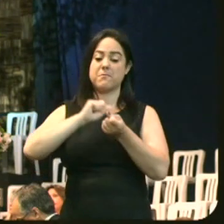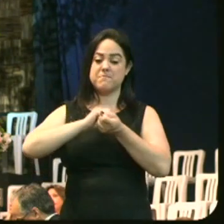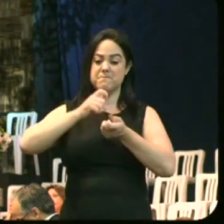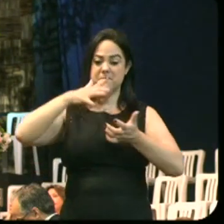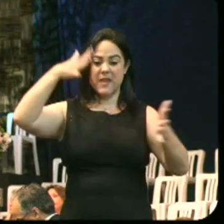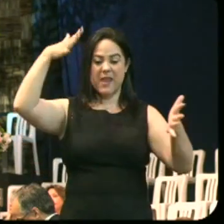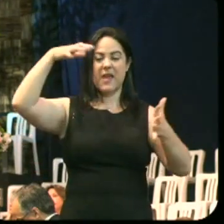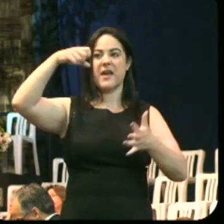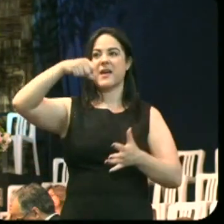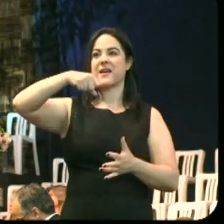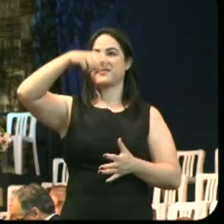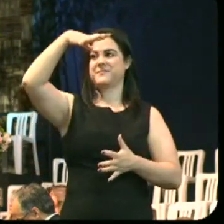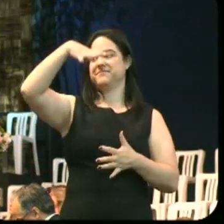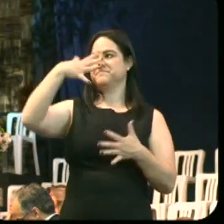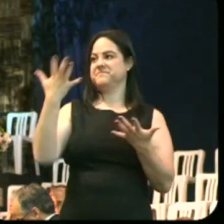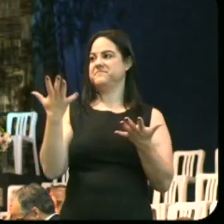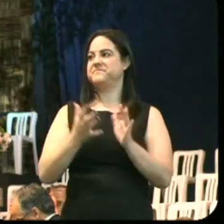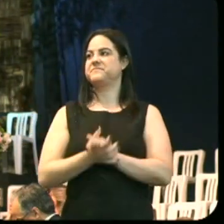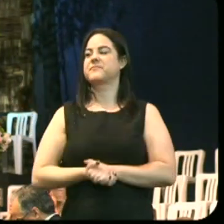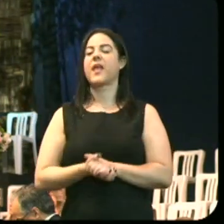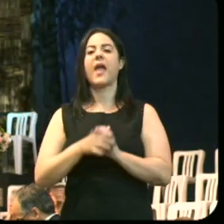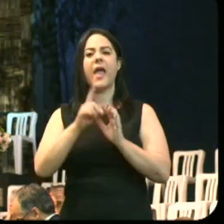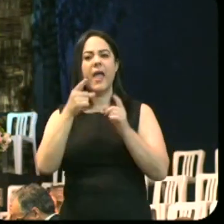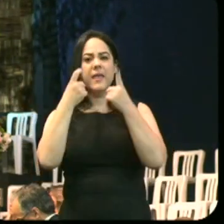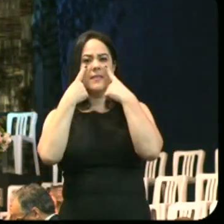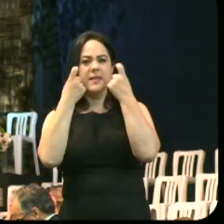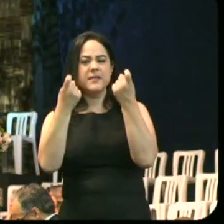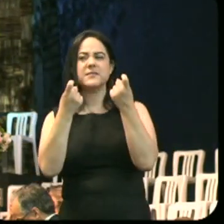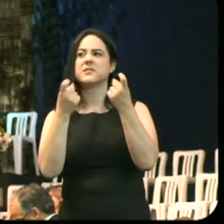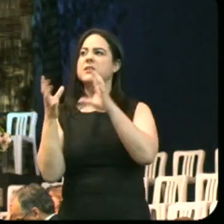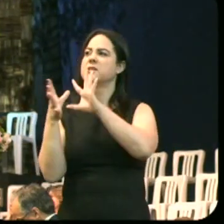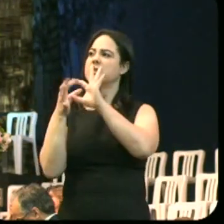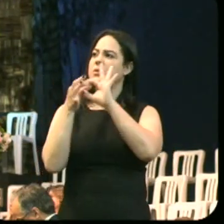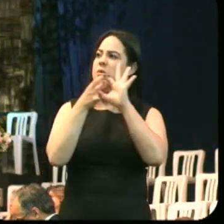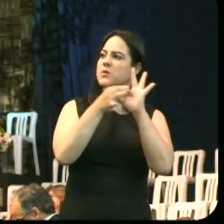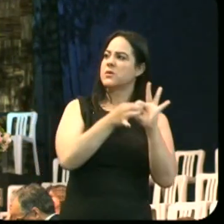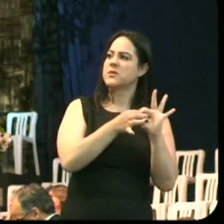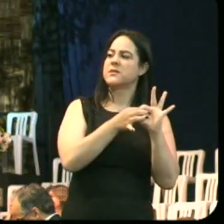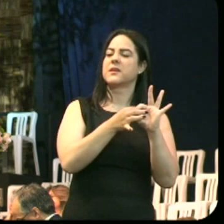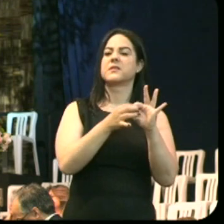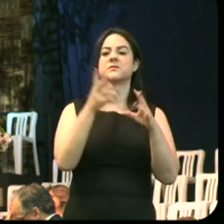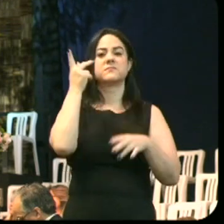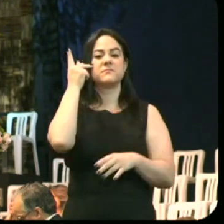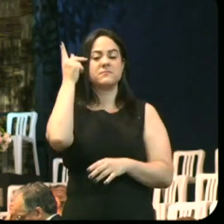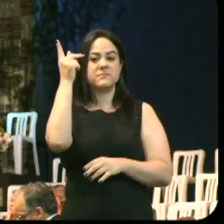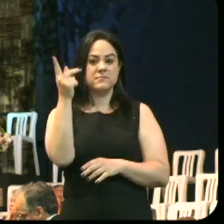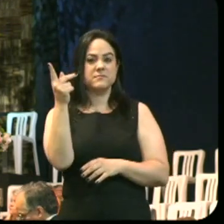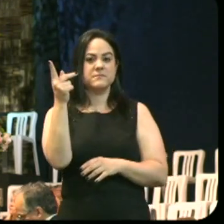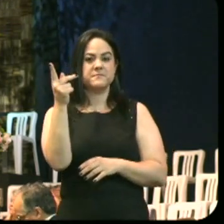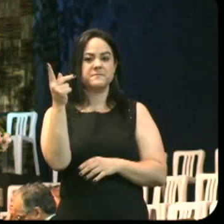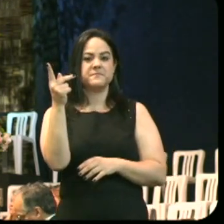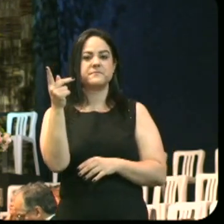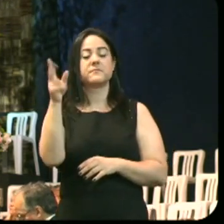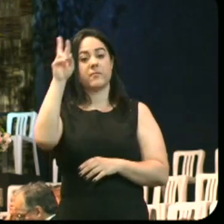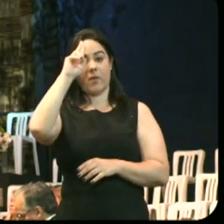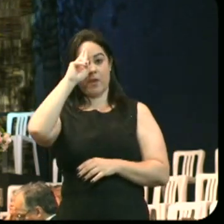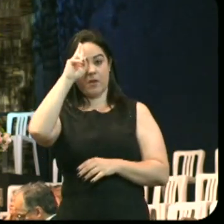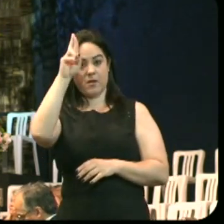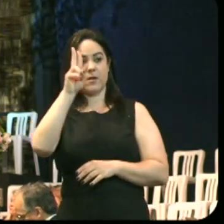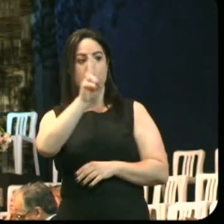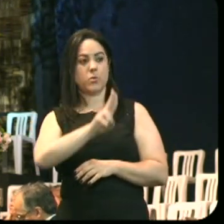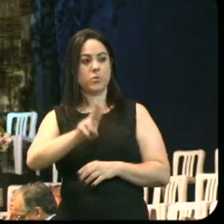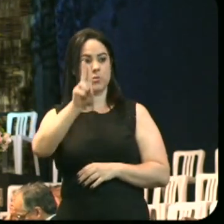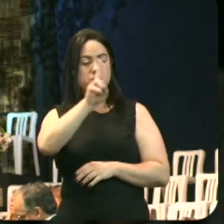brilhar a luz. É interessante qual é o contexto dessa profecia. O Senhor vai usar